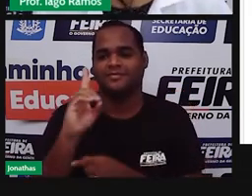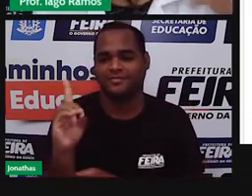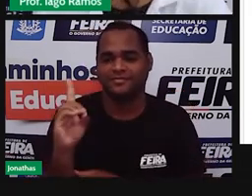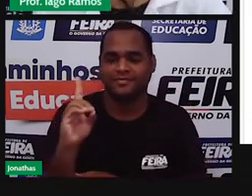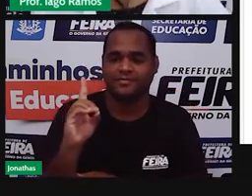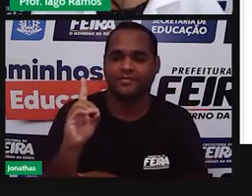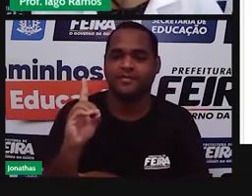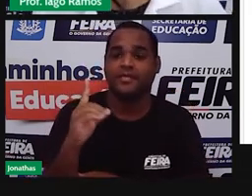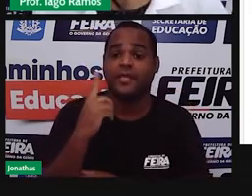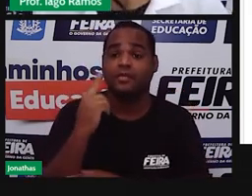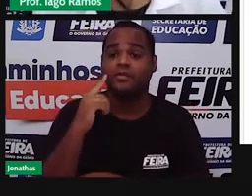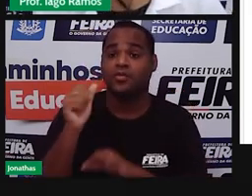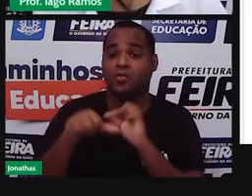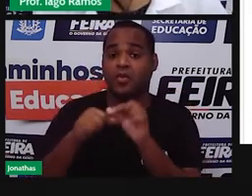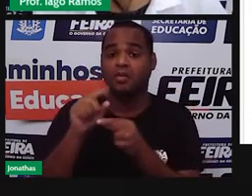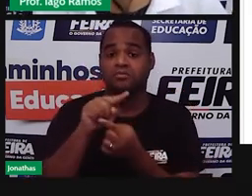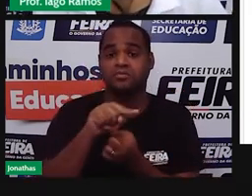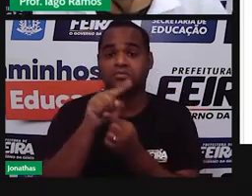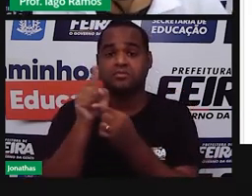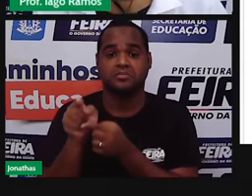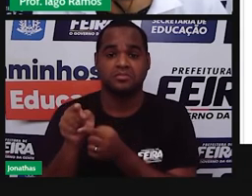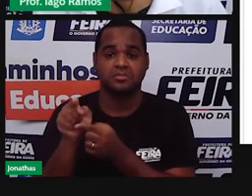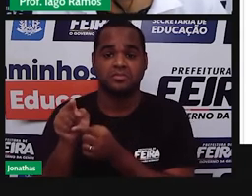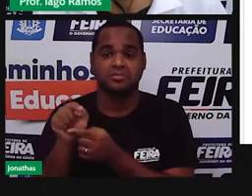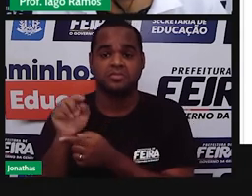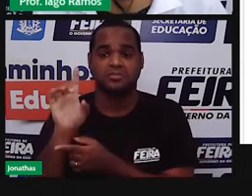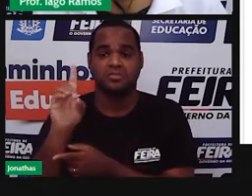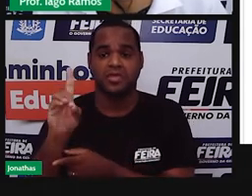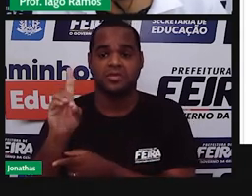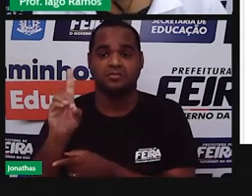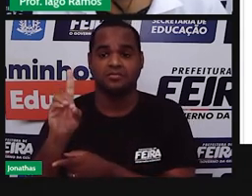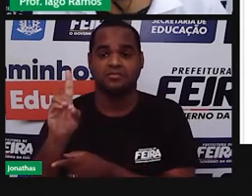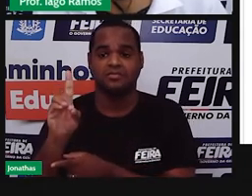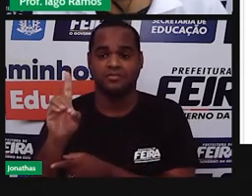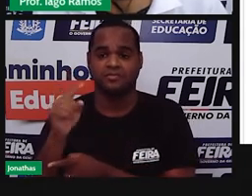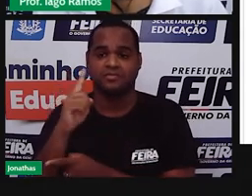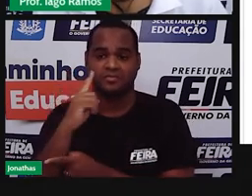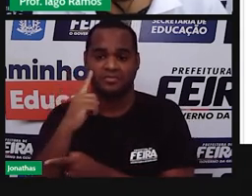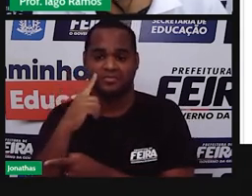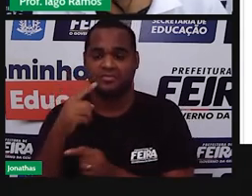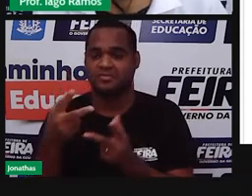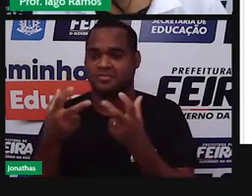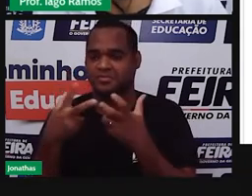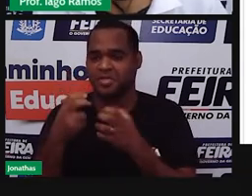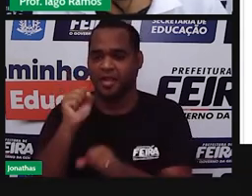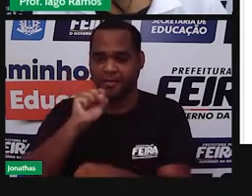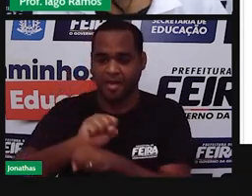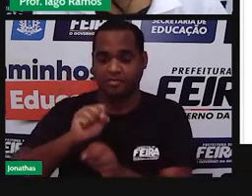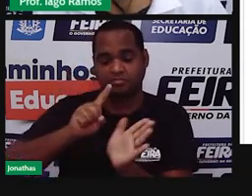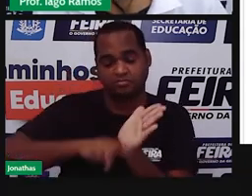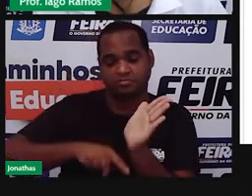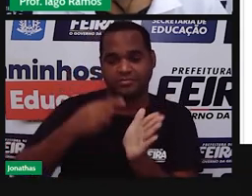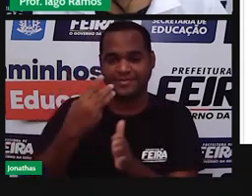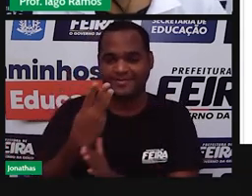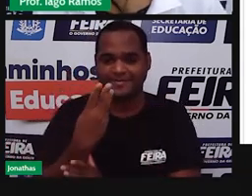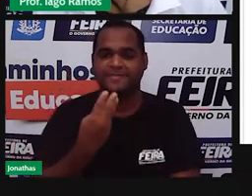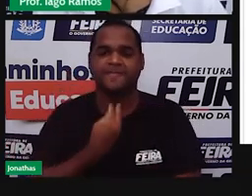pular só uma casinha, porque só somou um. Então, quando você pula essa casinha, para no menos